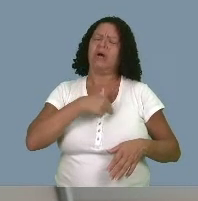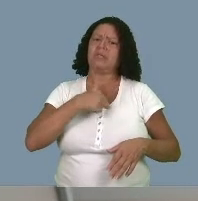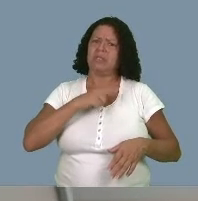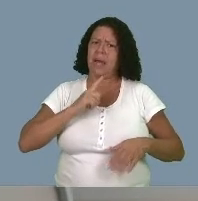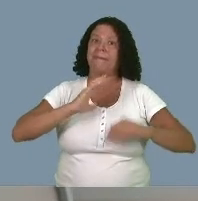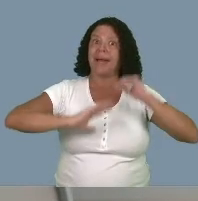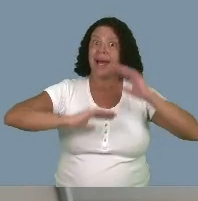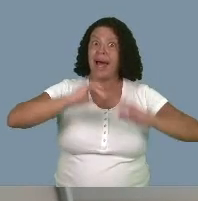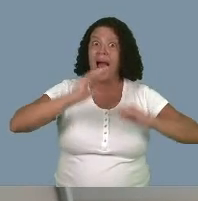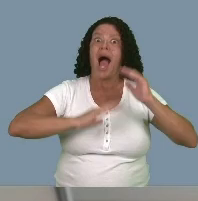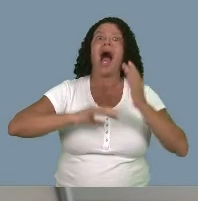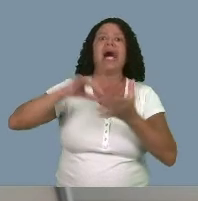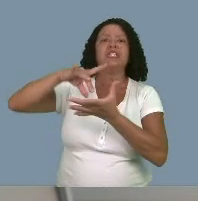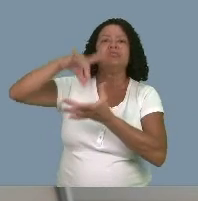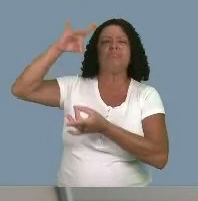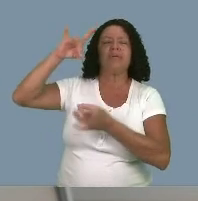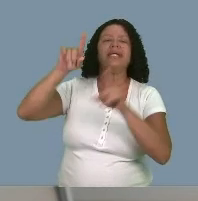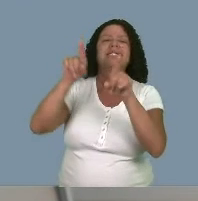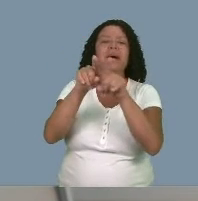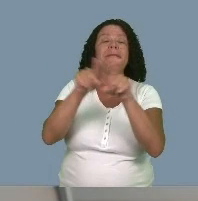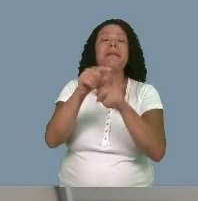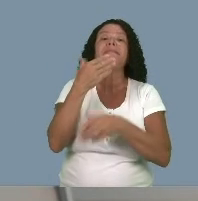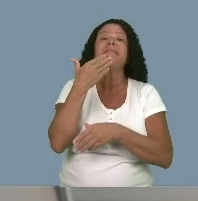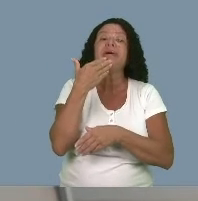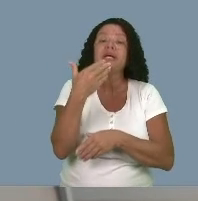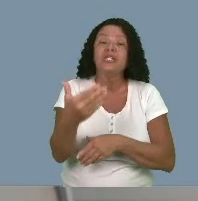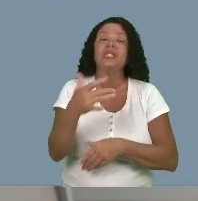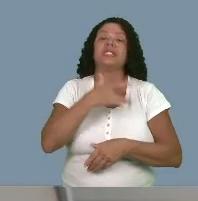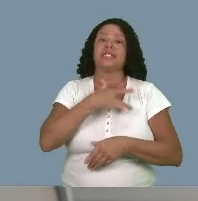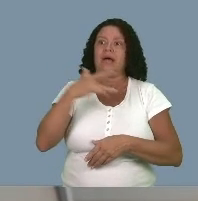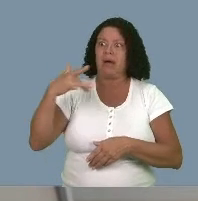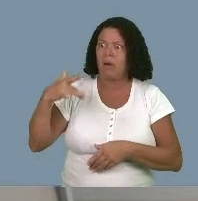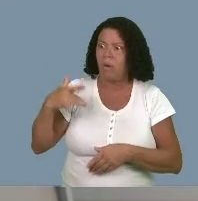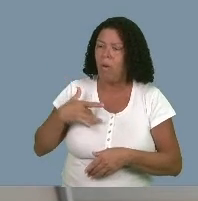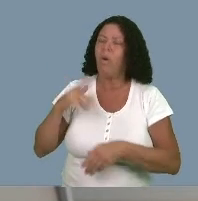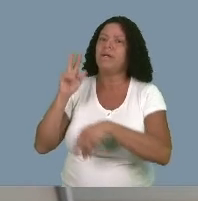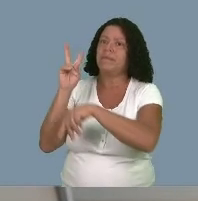prática espiritualista, pedindo saúde, pedindo